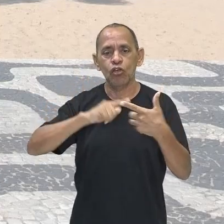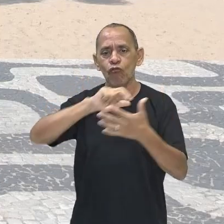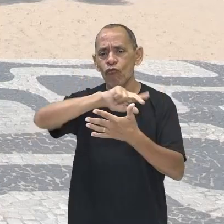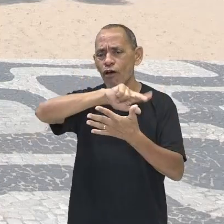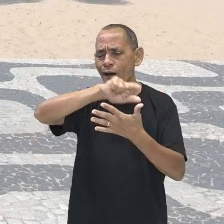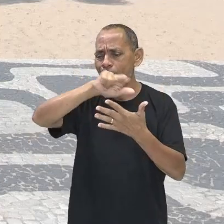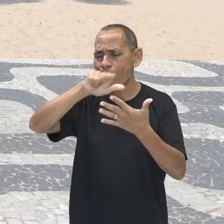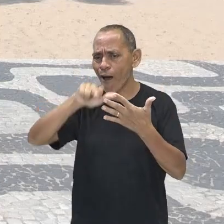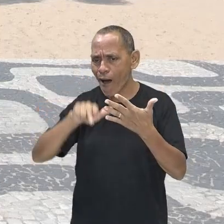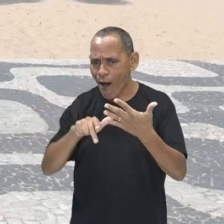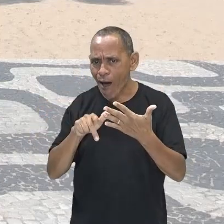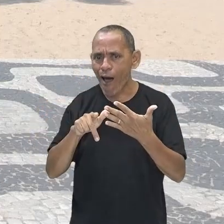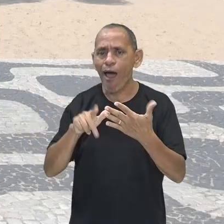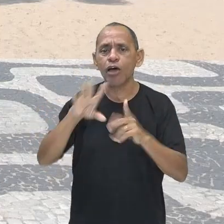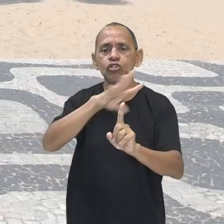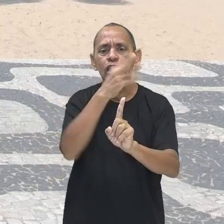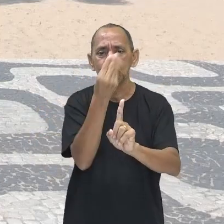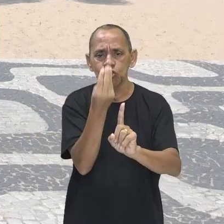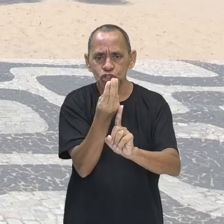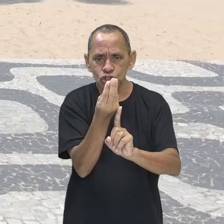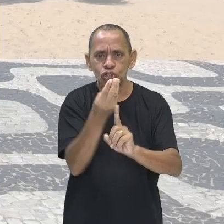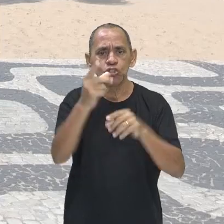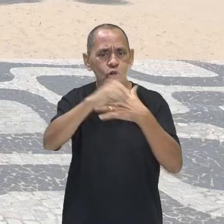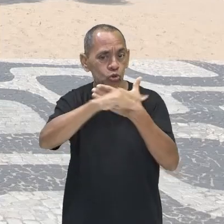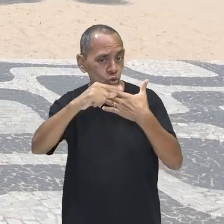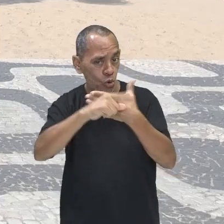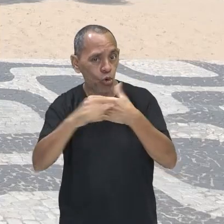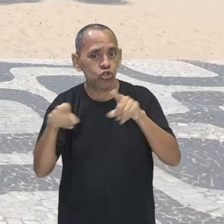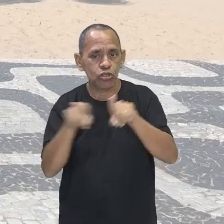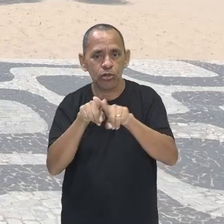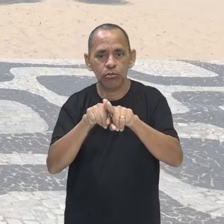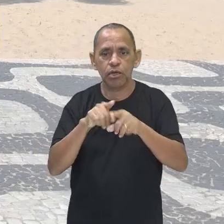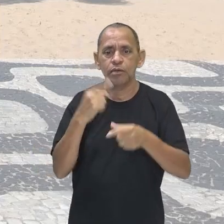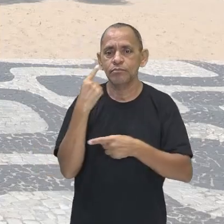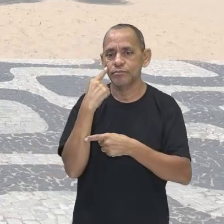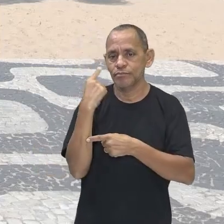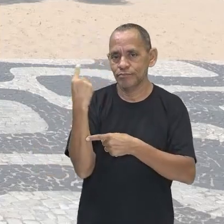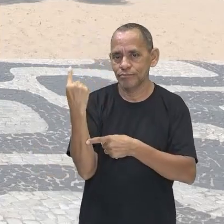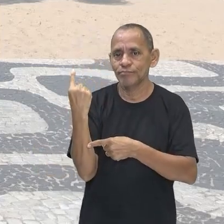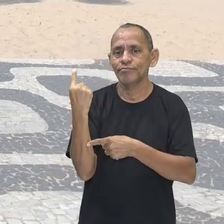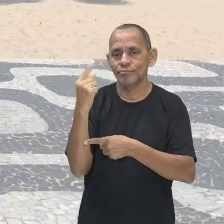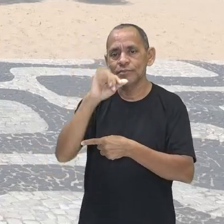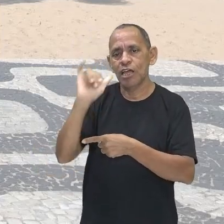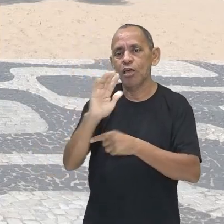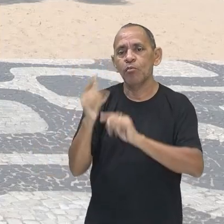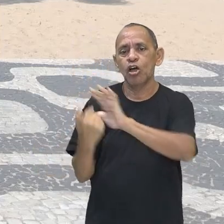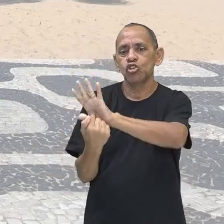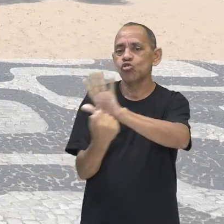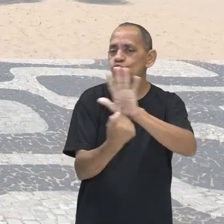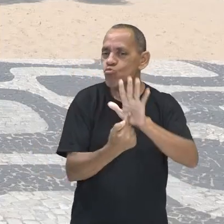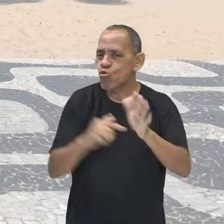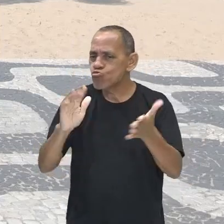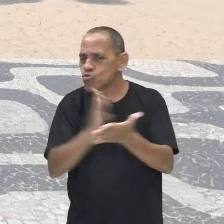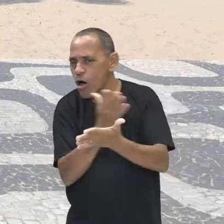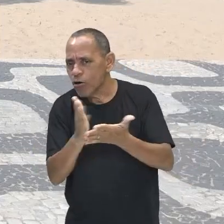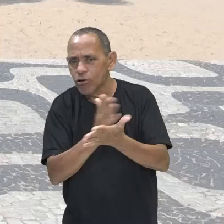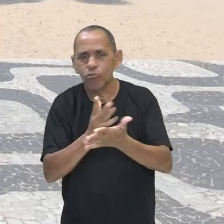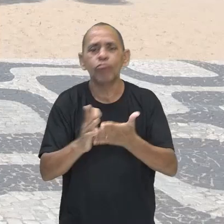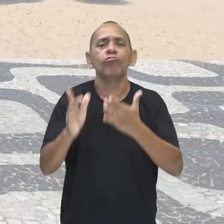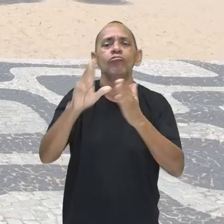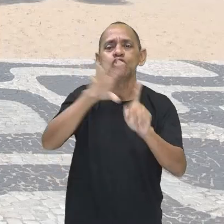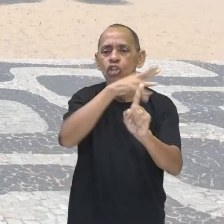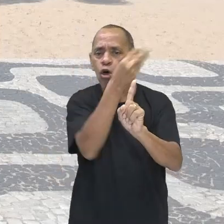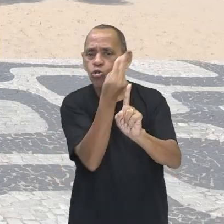Ilson Simonal é esse aqui, né? Que está aqui. Nara Leão, ela está aqui, que eu estou reconhecendo. Alguns já são fotos